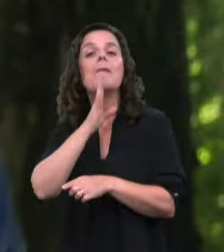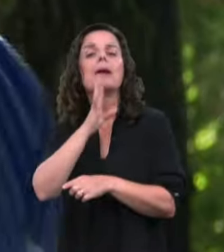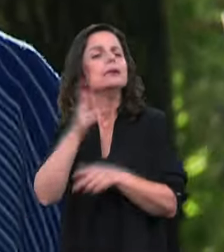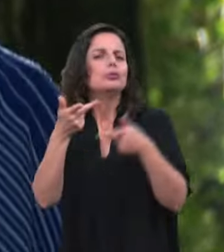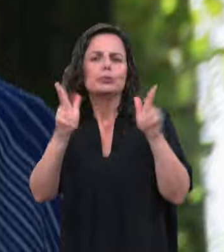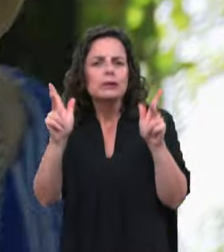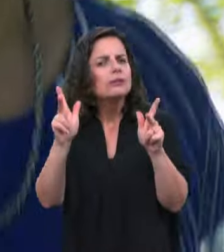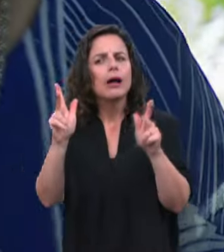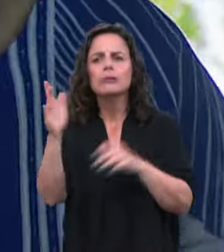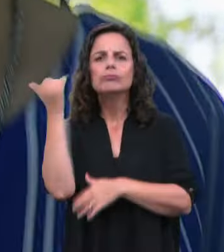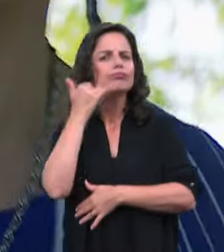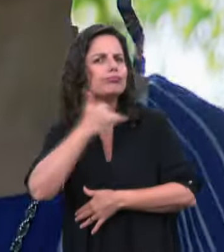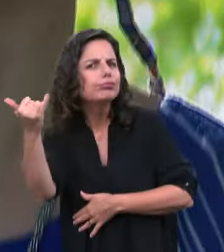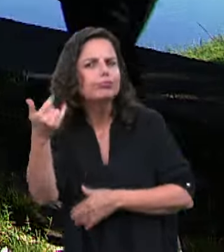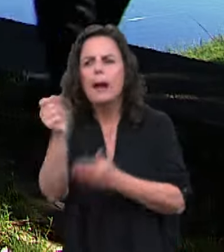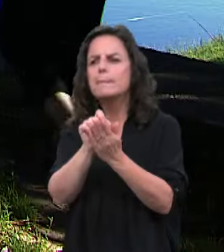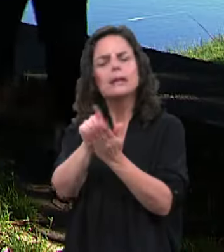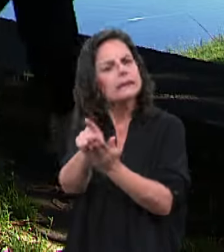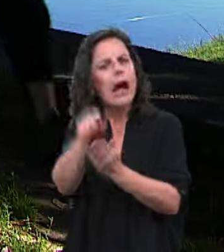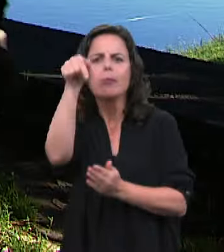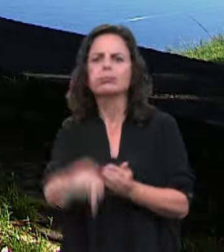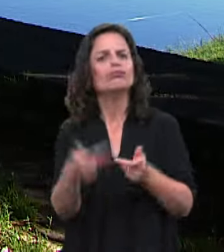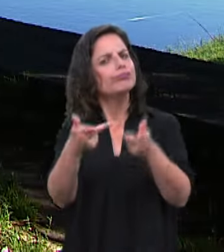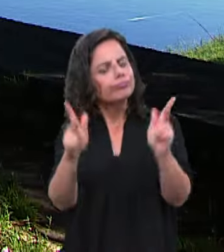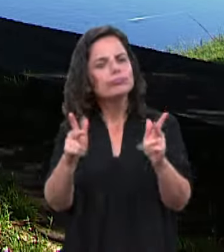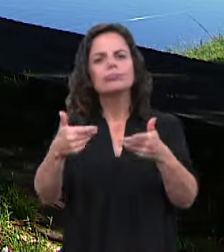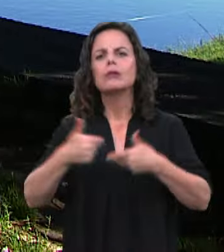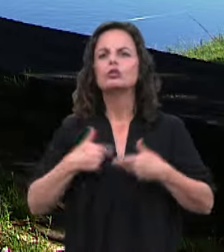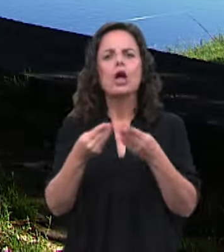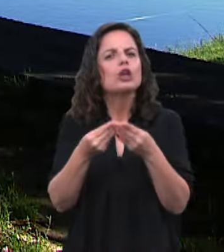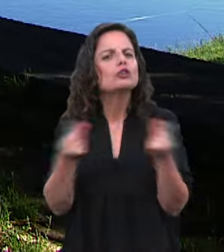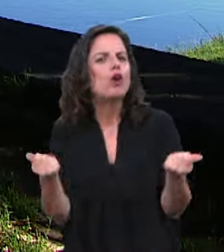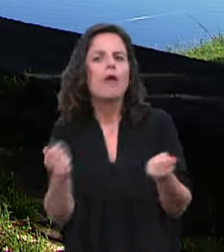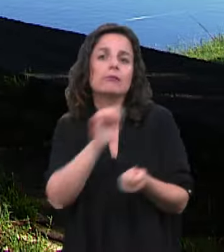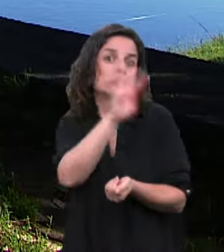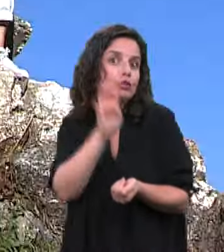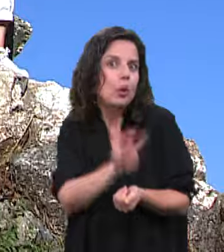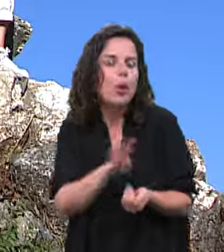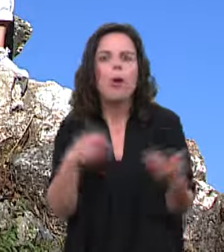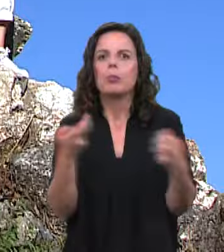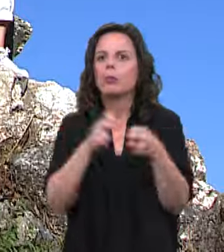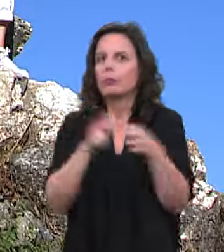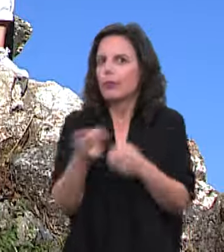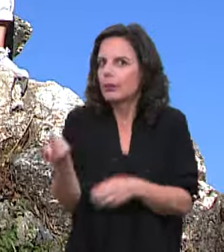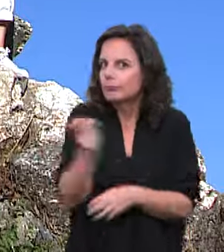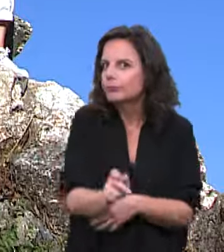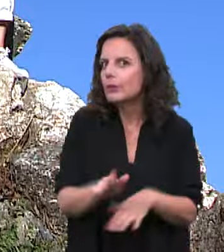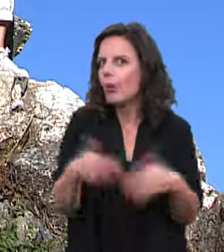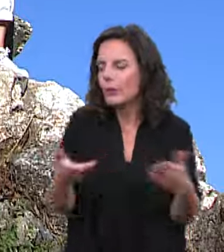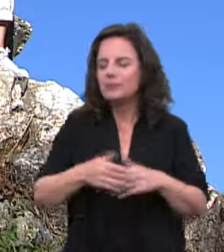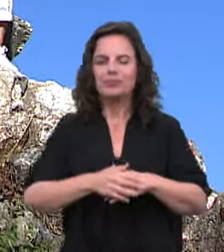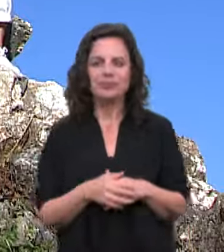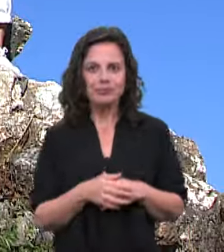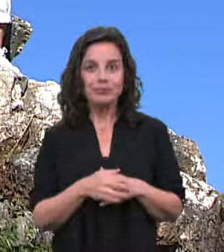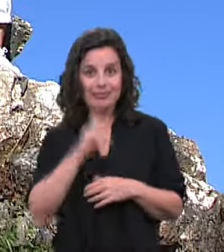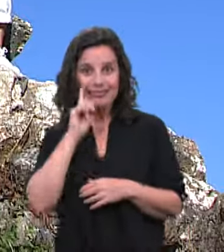uma chamada ou de uma mensagem, que nos pode ajudar a resolver as questões, algum problema que surja. Eu